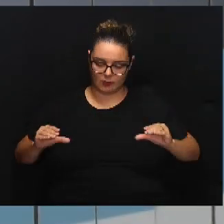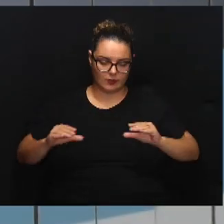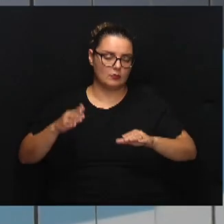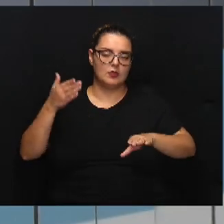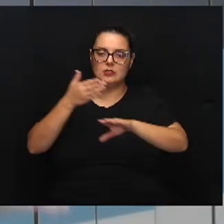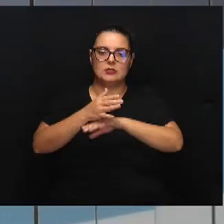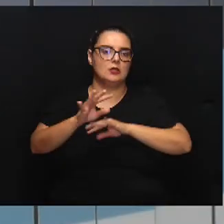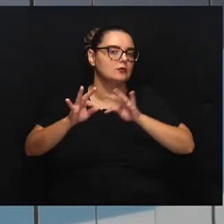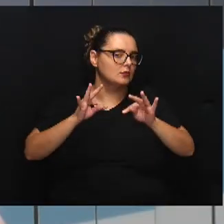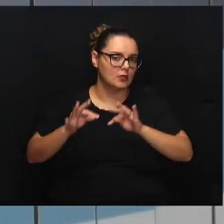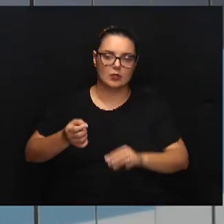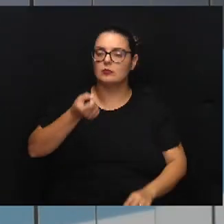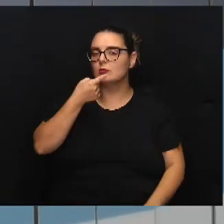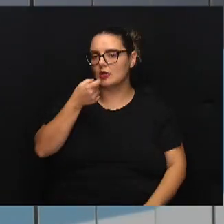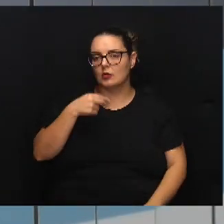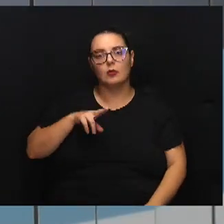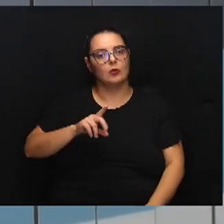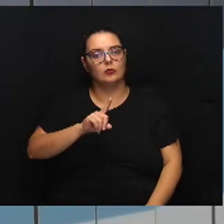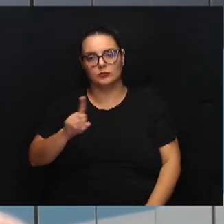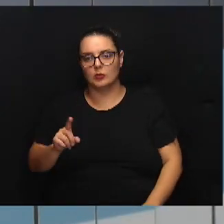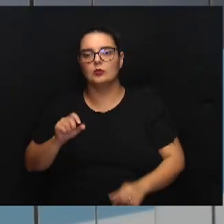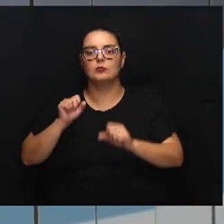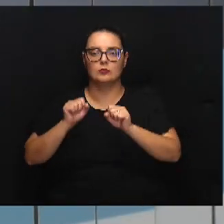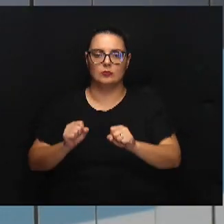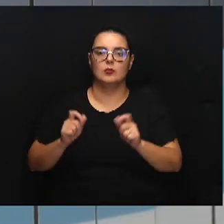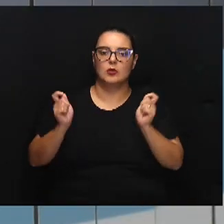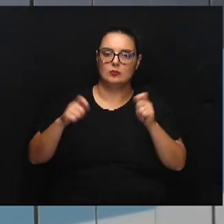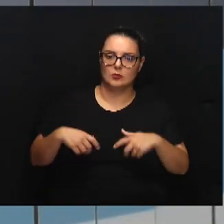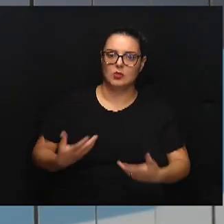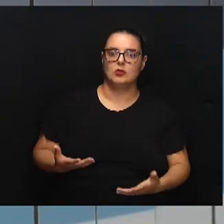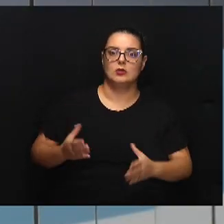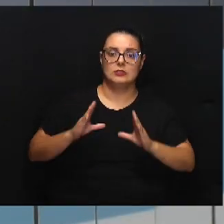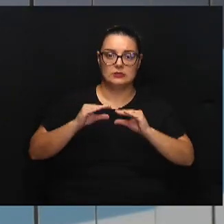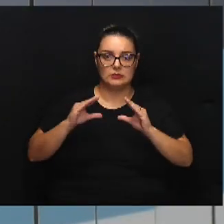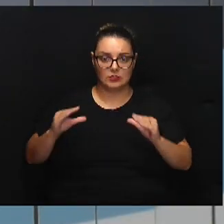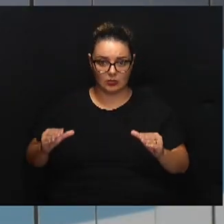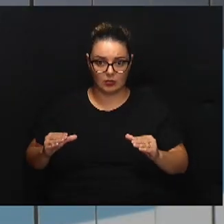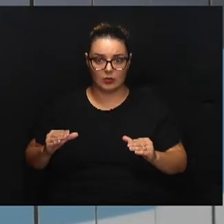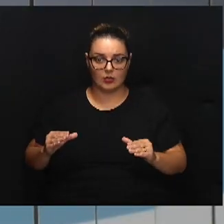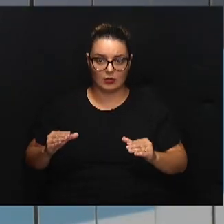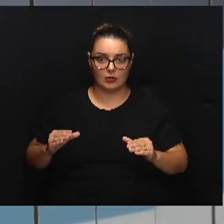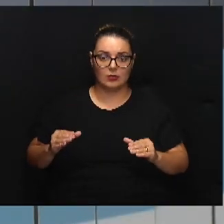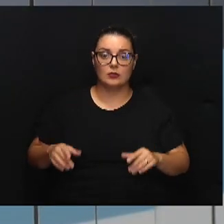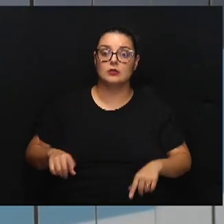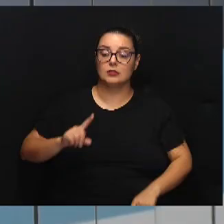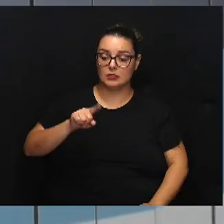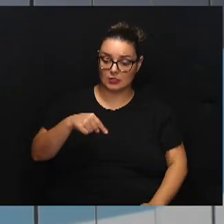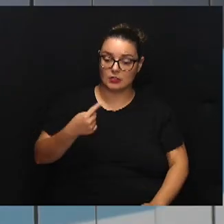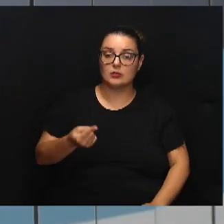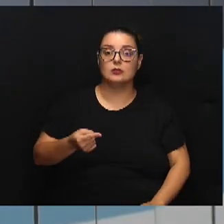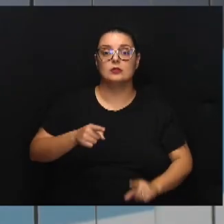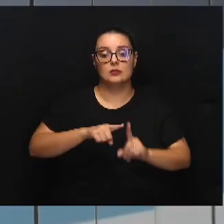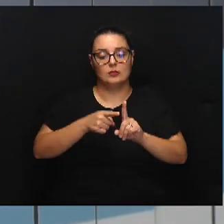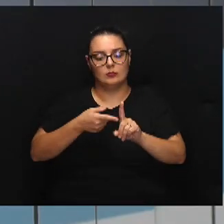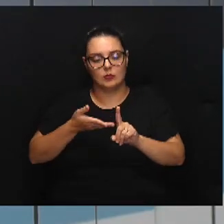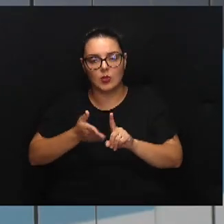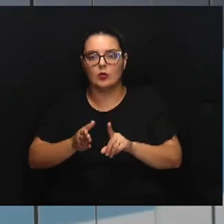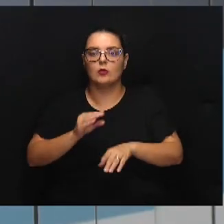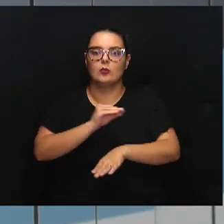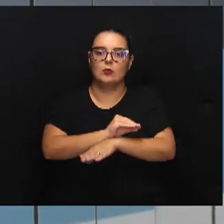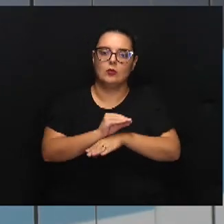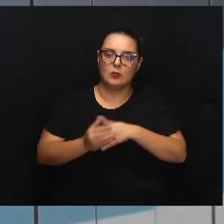técnicas medicamentosas ou não que possam possibilitar esse conforto e, posteriormente ao parto, o cuidado